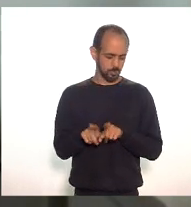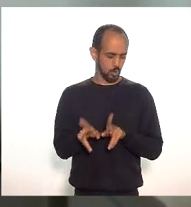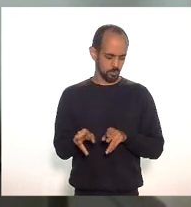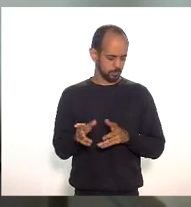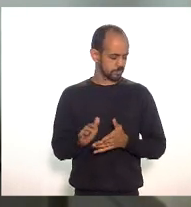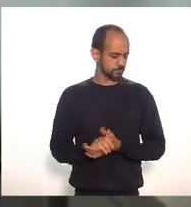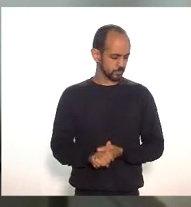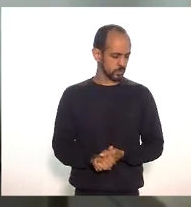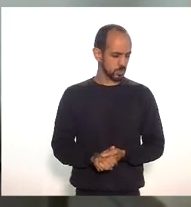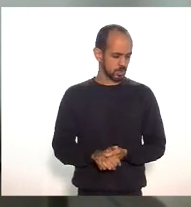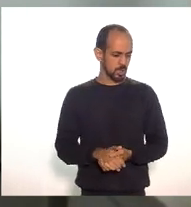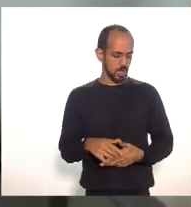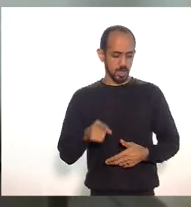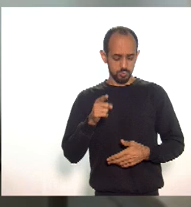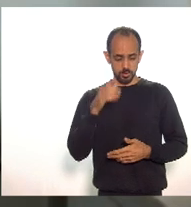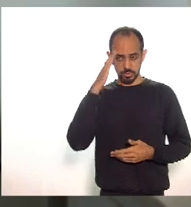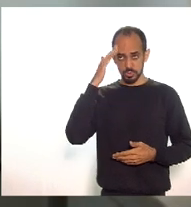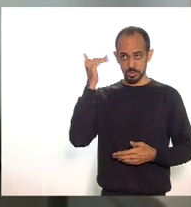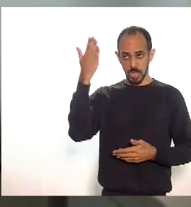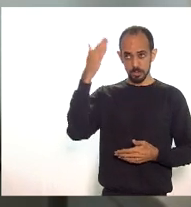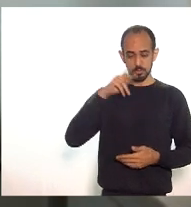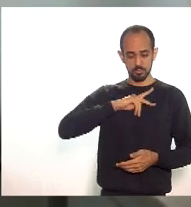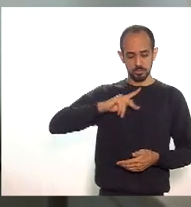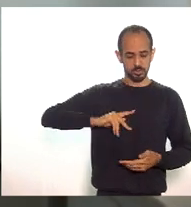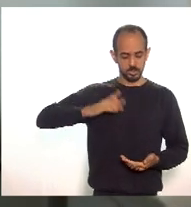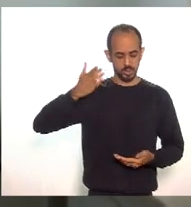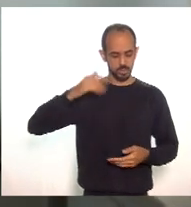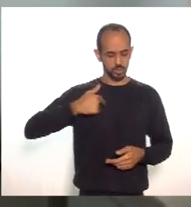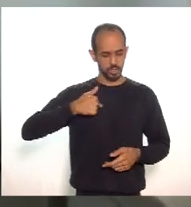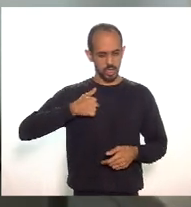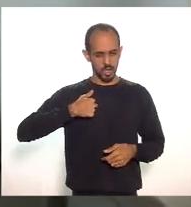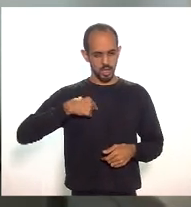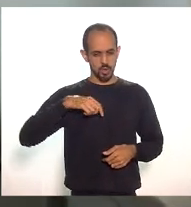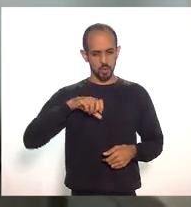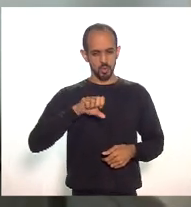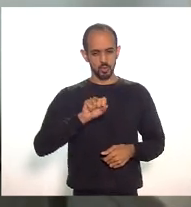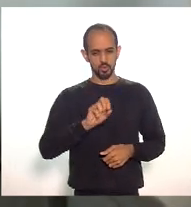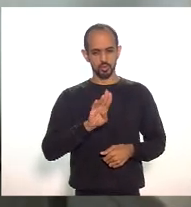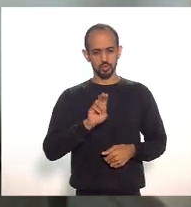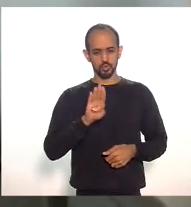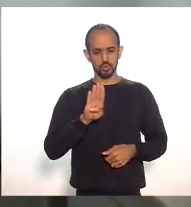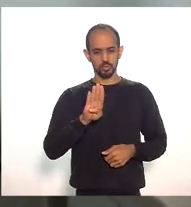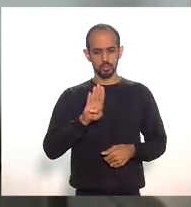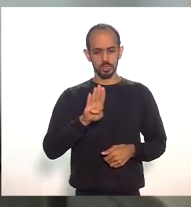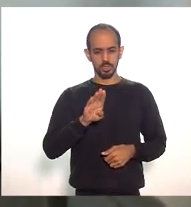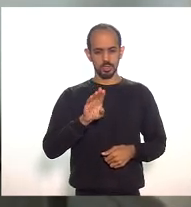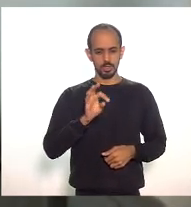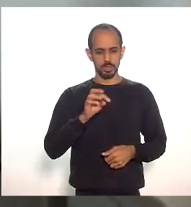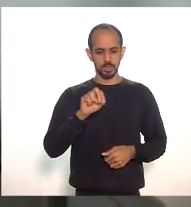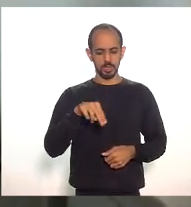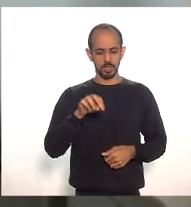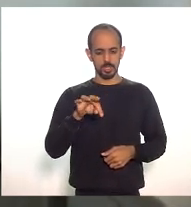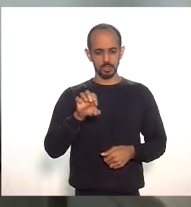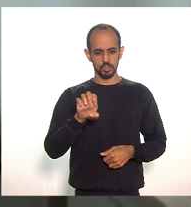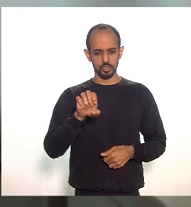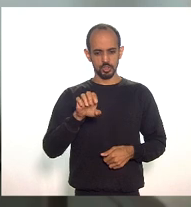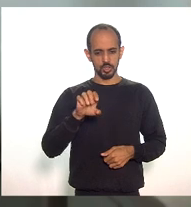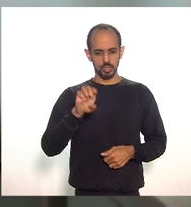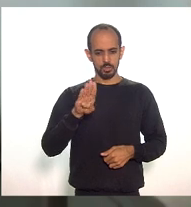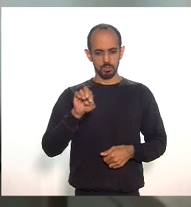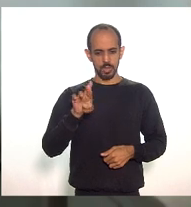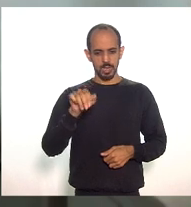Deus sabe o que vossa excelência eu e o Subtenente Bernardo que está aqui assistindo